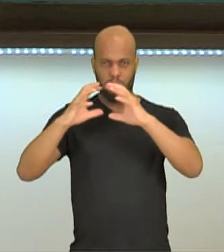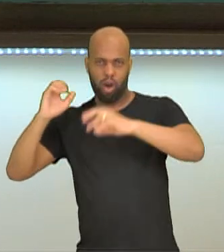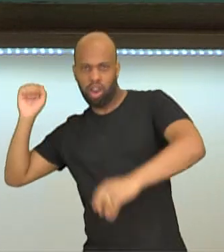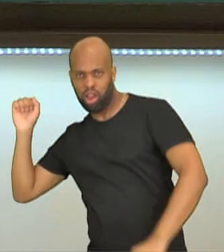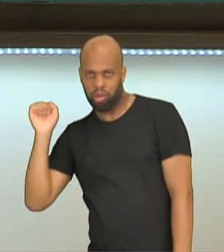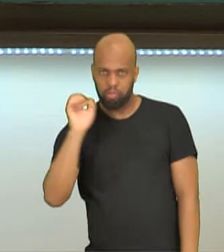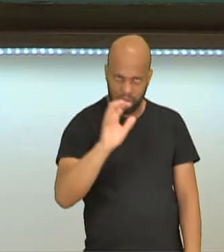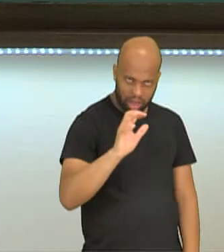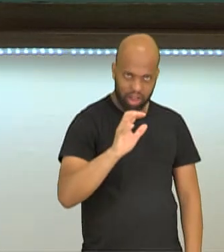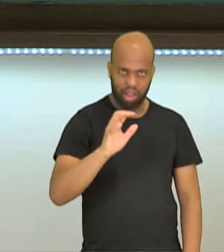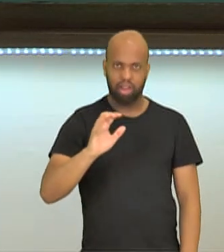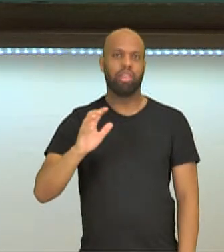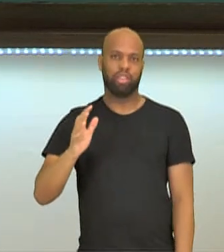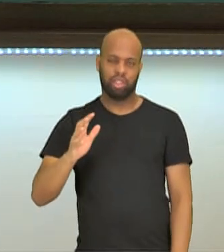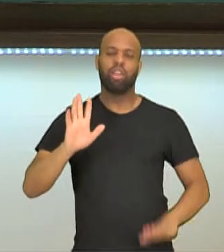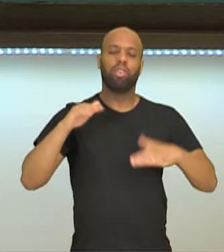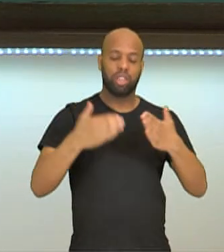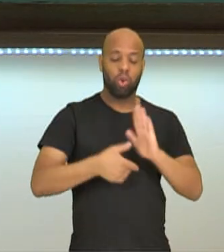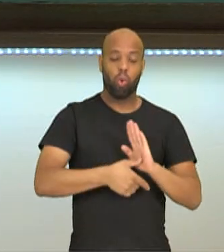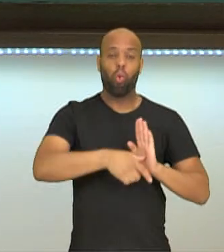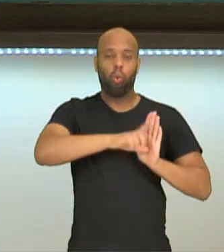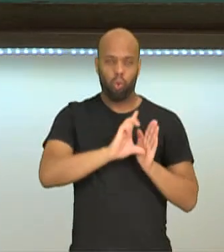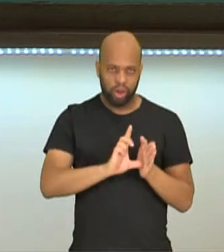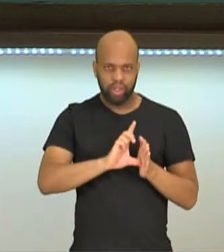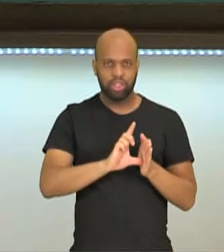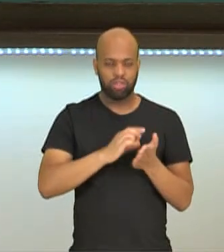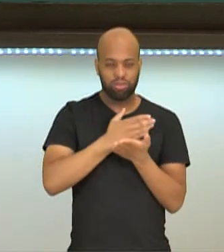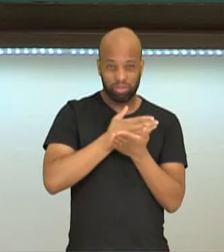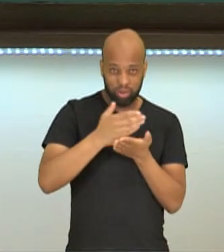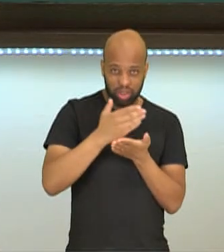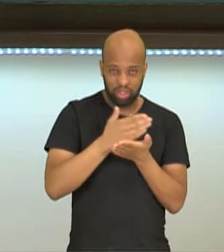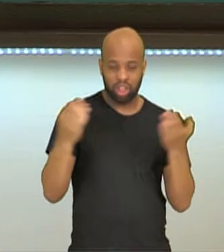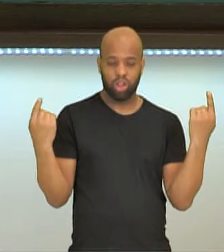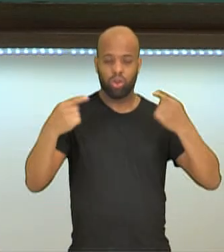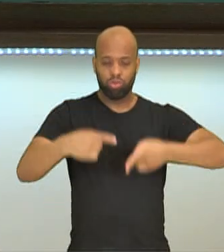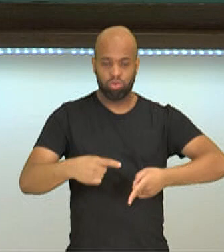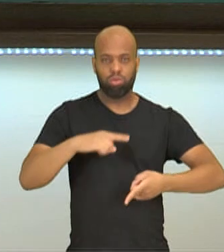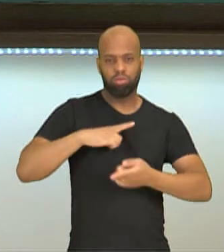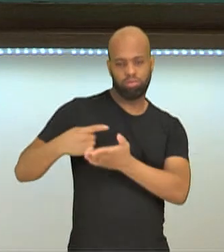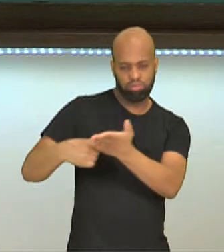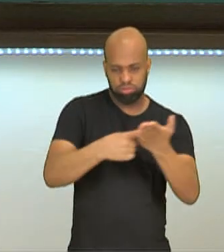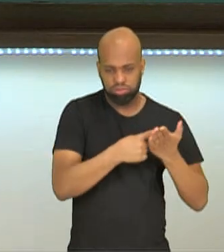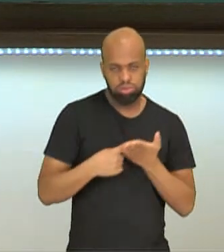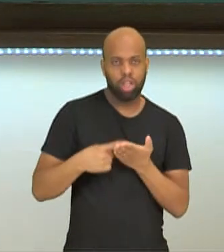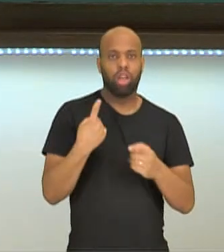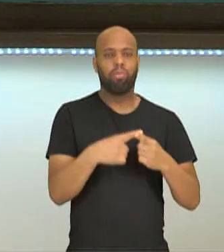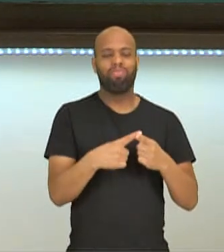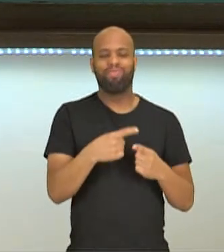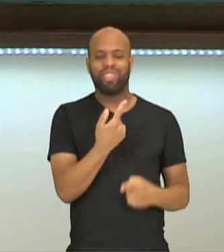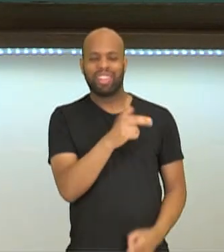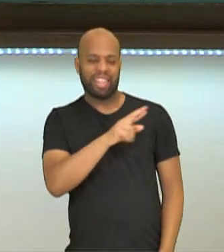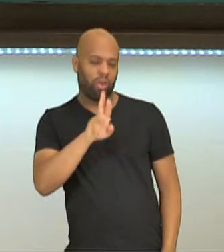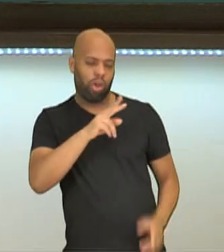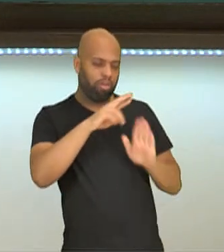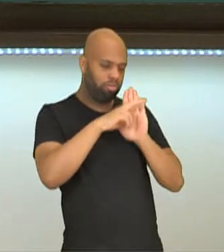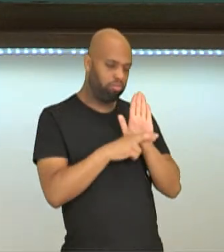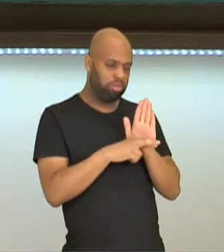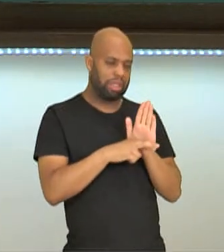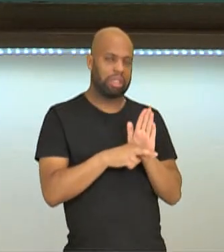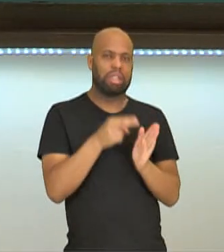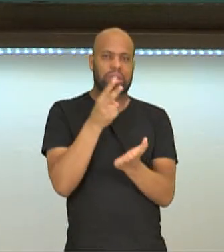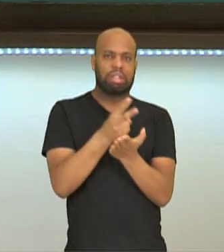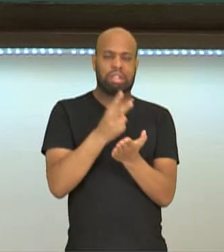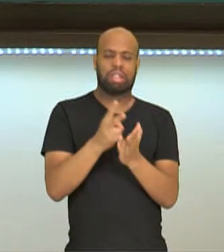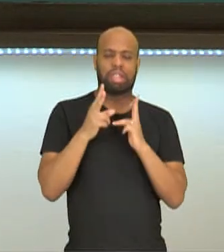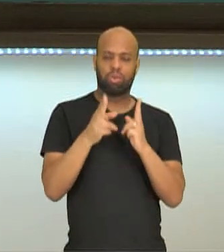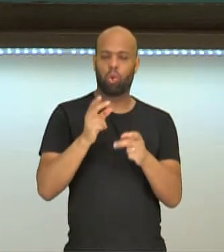do início da partida. Então essa combinação que vai te mostrar o que é um jogo, ele não tem a regra fixa, você conversa antes